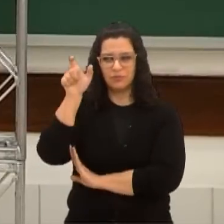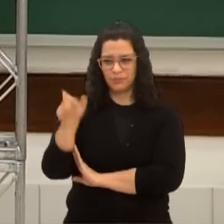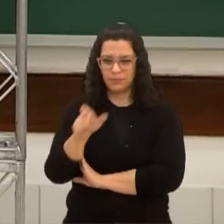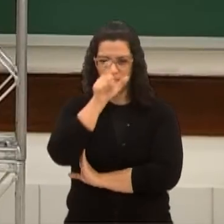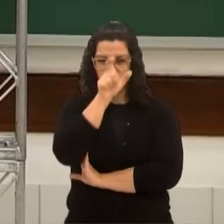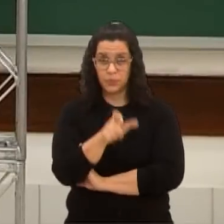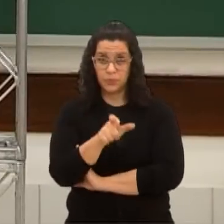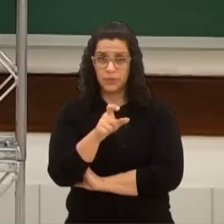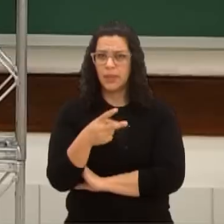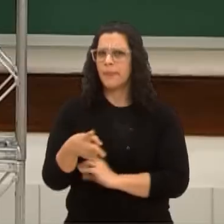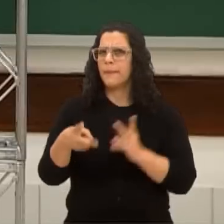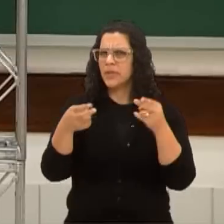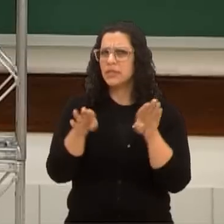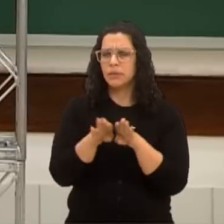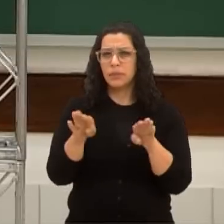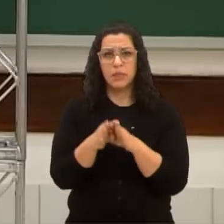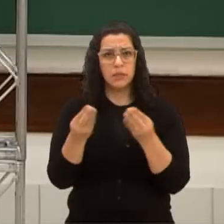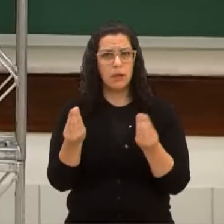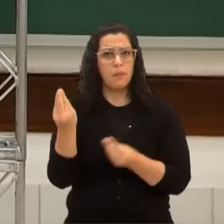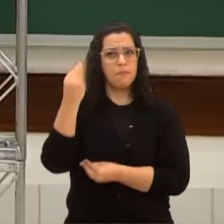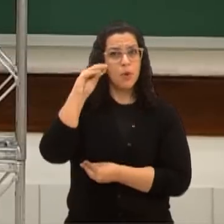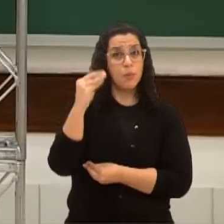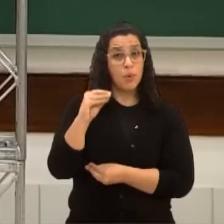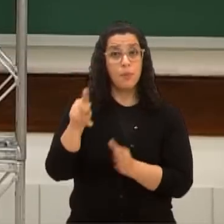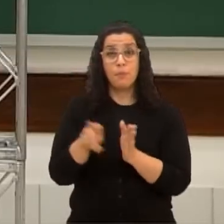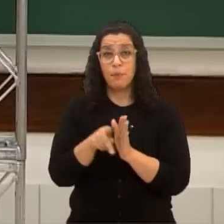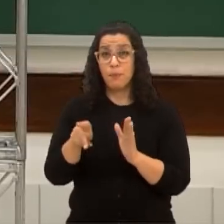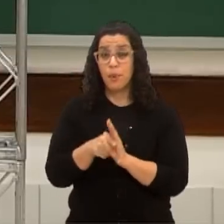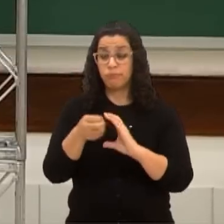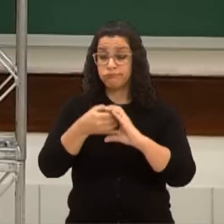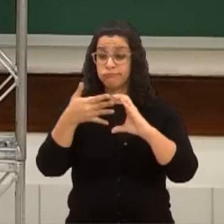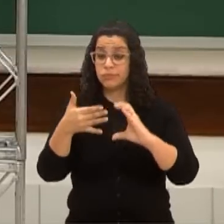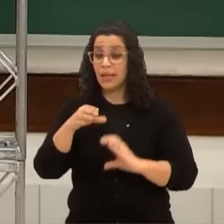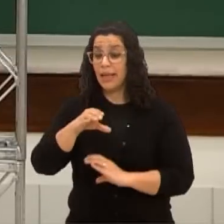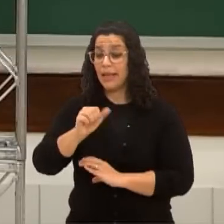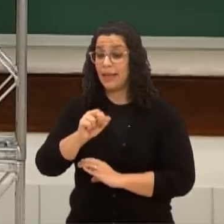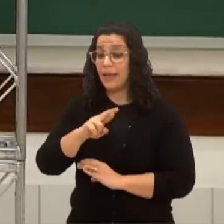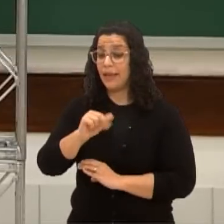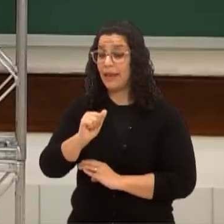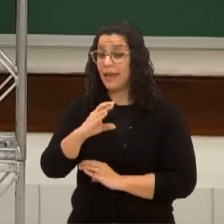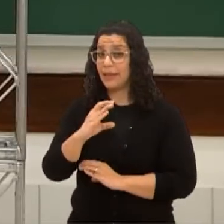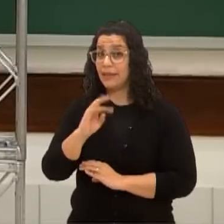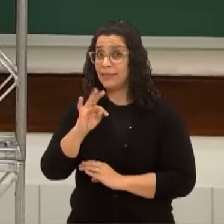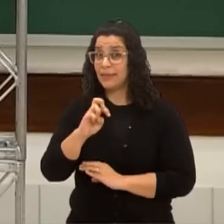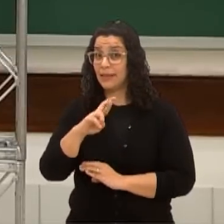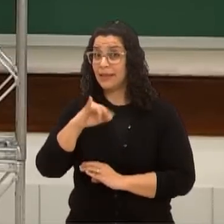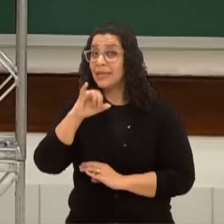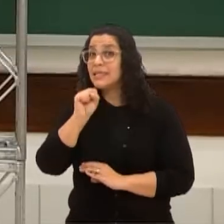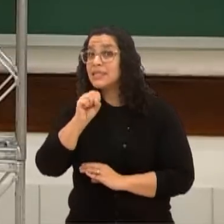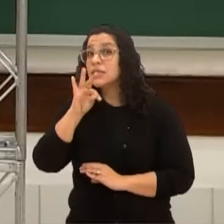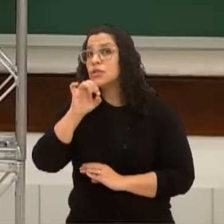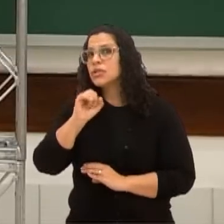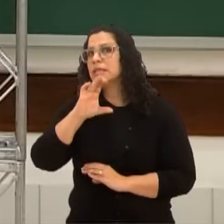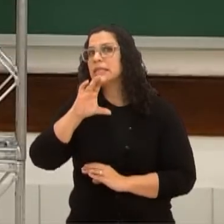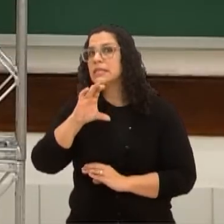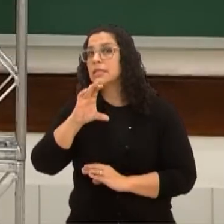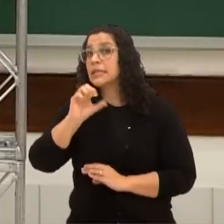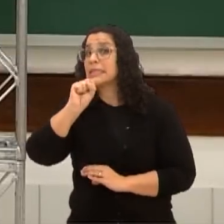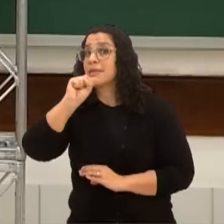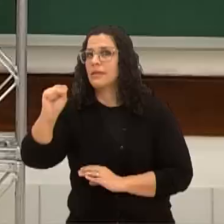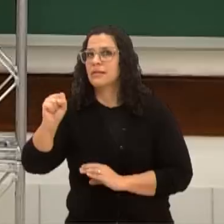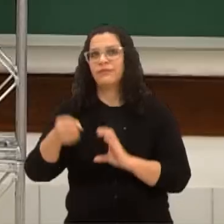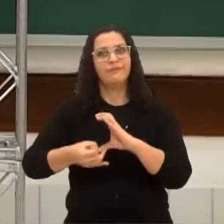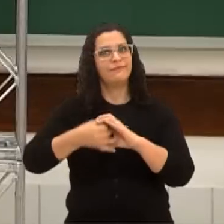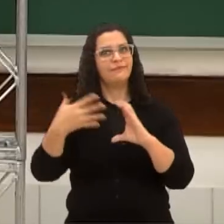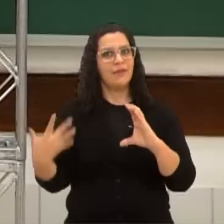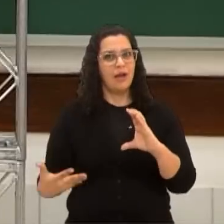negativas. Observe também que eu coloquei no plural, ou seja, é mais de uma característica. No meu caso aqui,